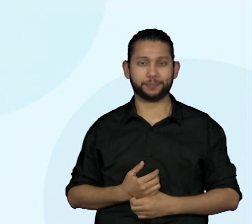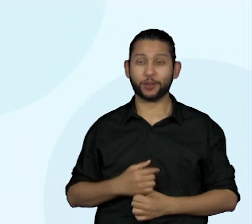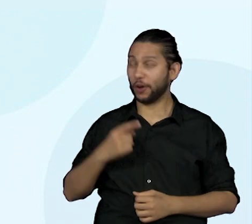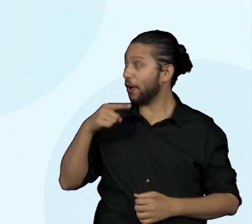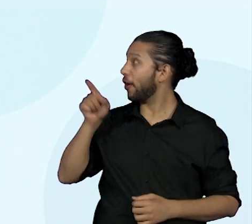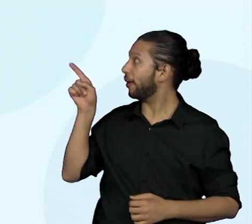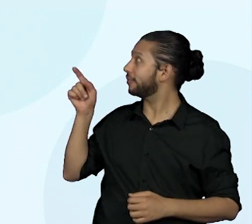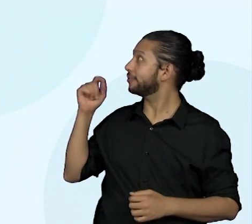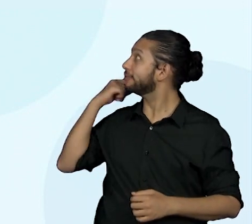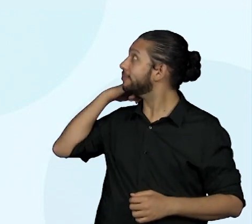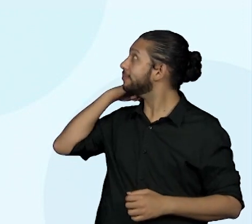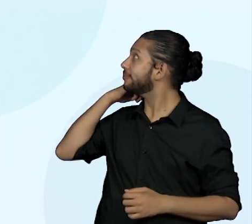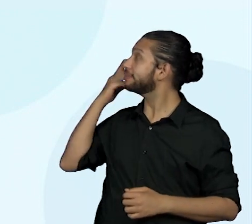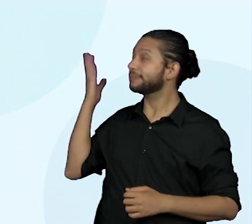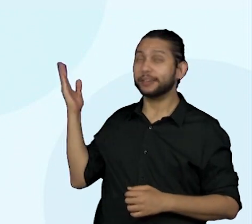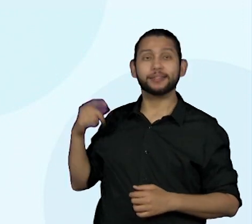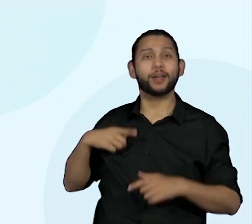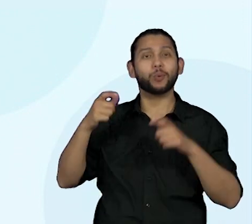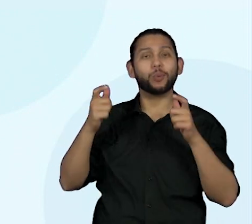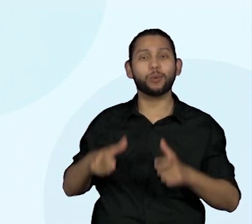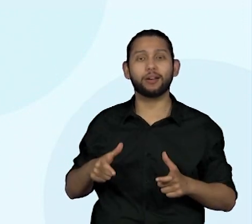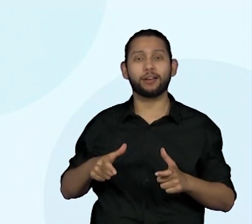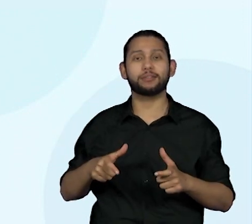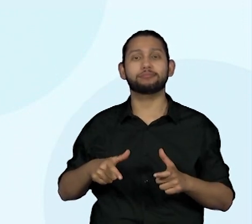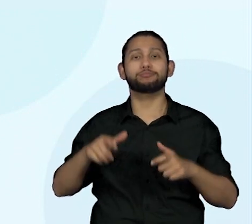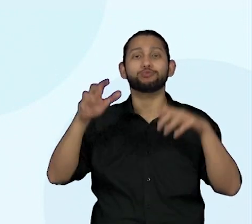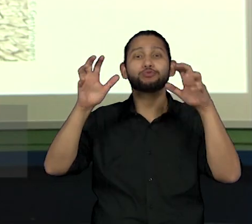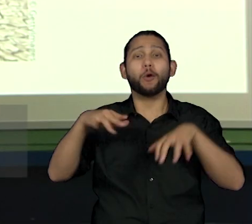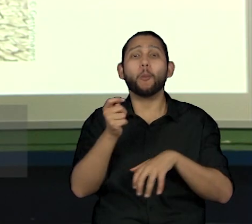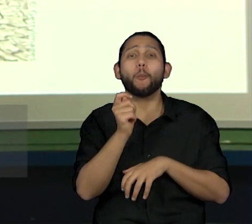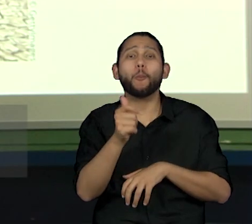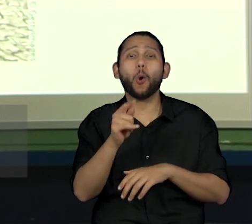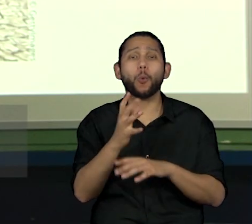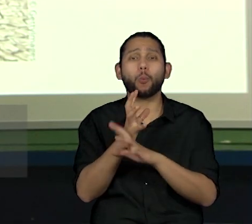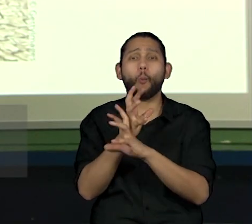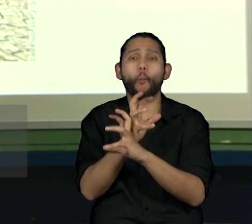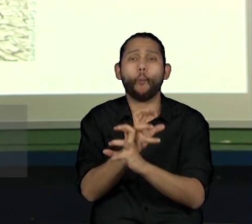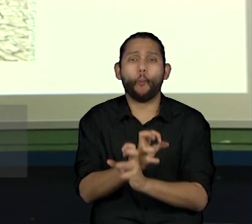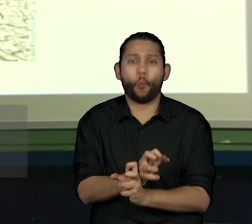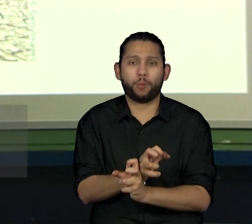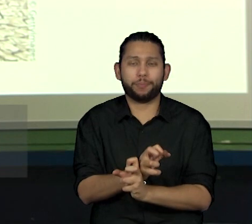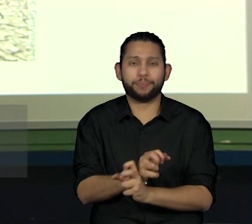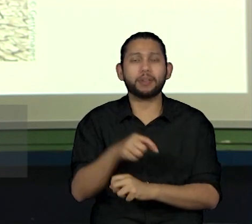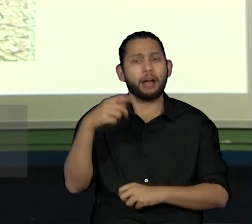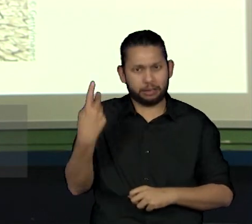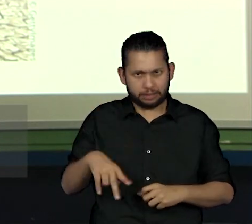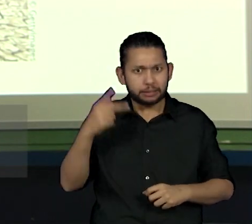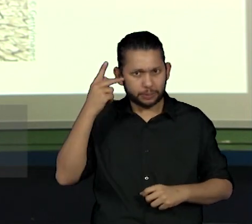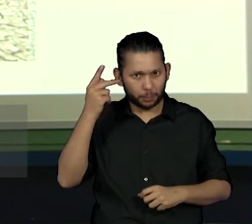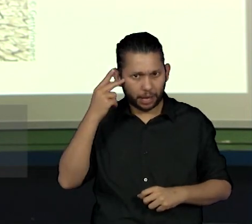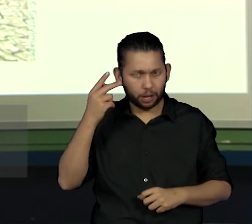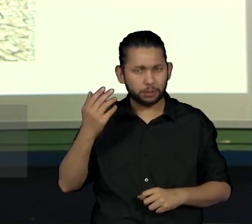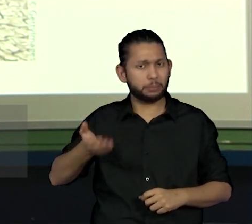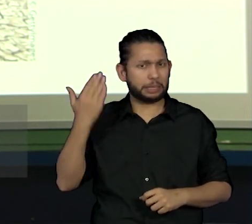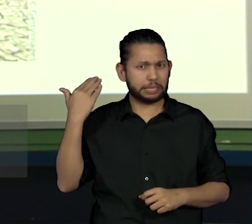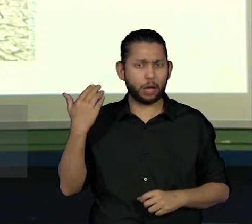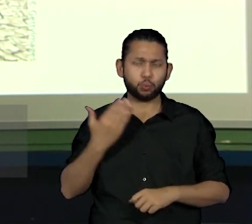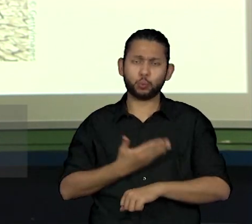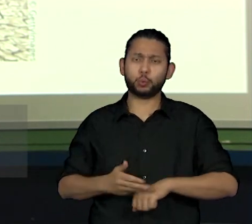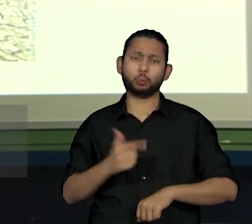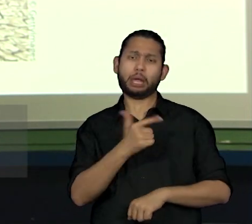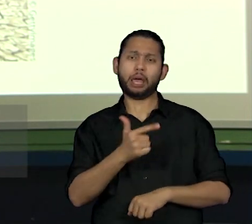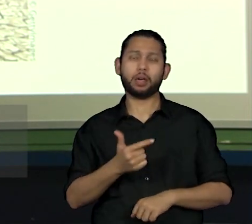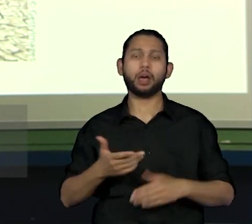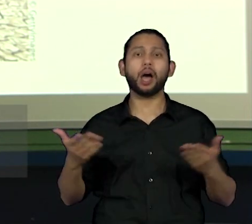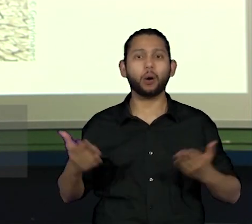do Brasil enfrenta o problema da seca, pois chove pouco. Até o estado de São Paulo, que a gente não estava acostumado a ter esses